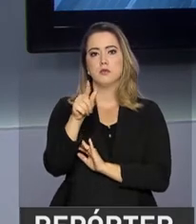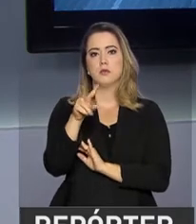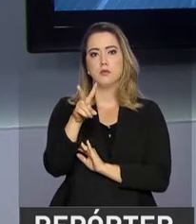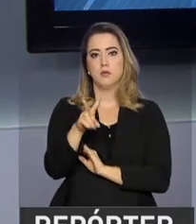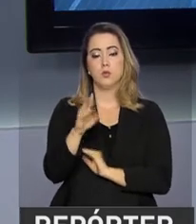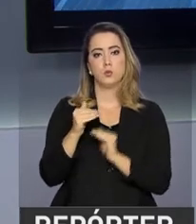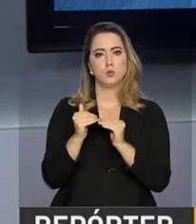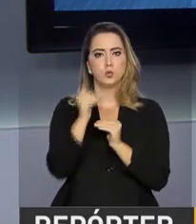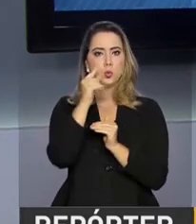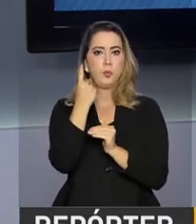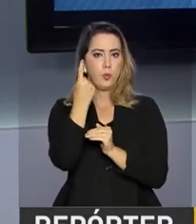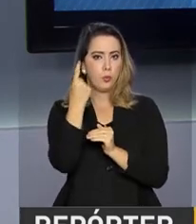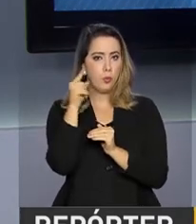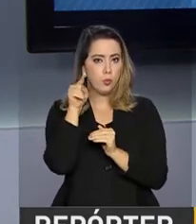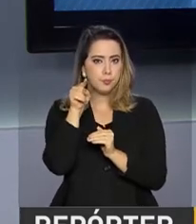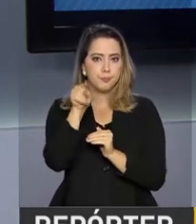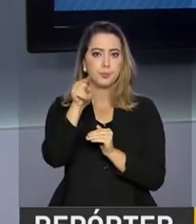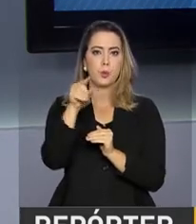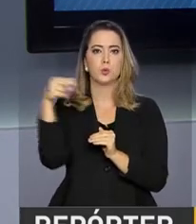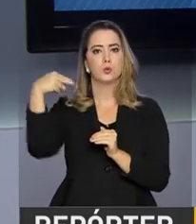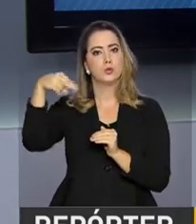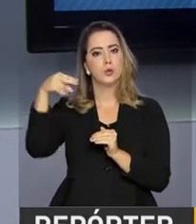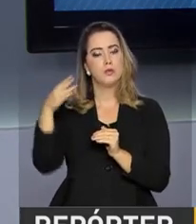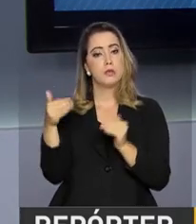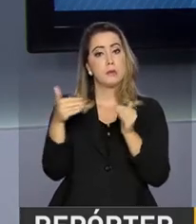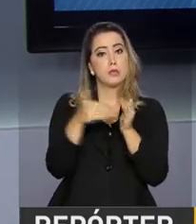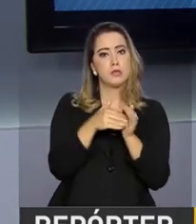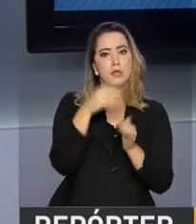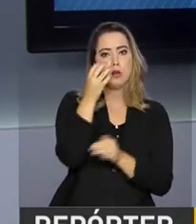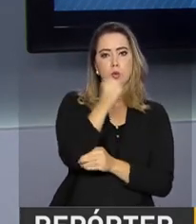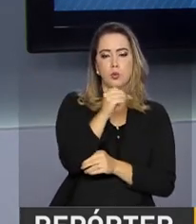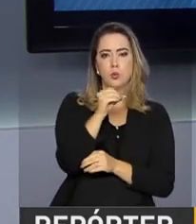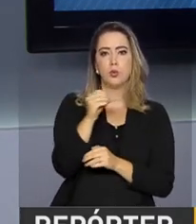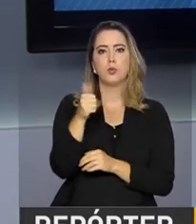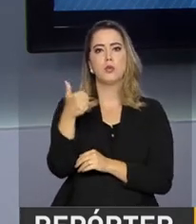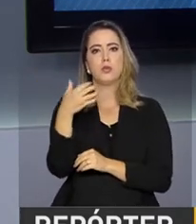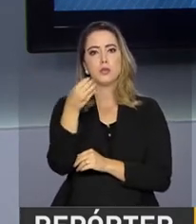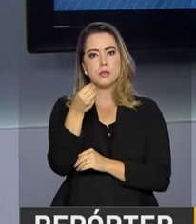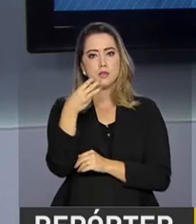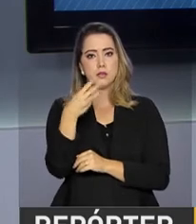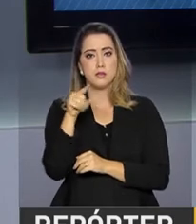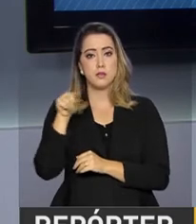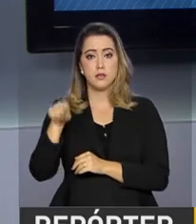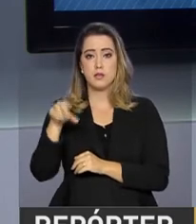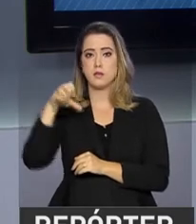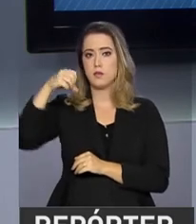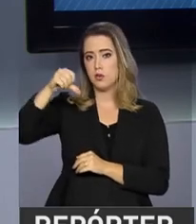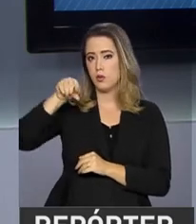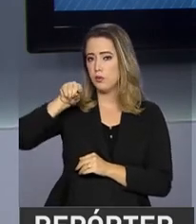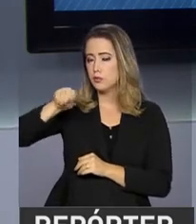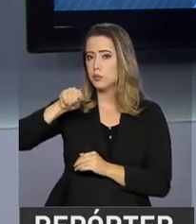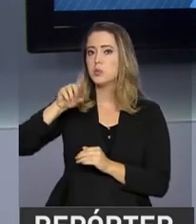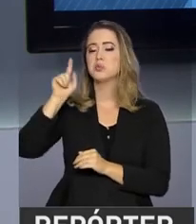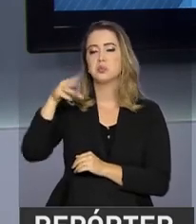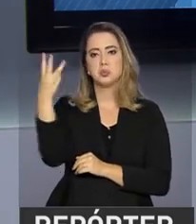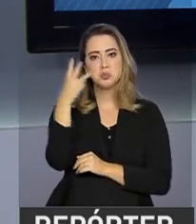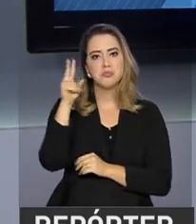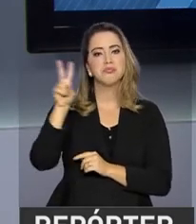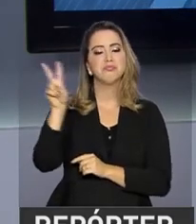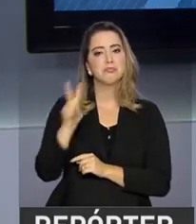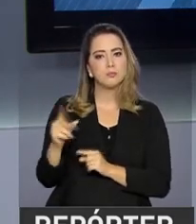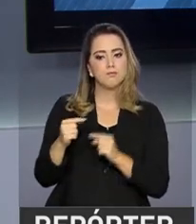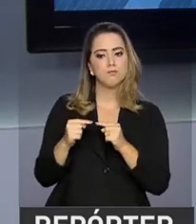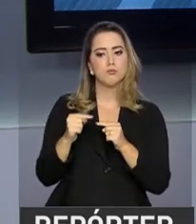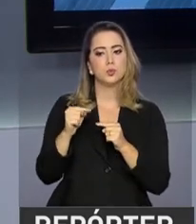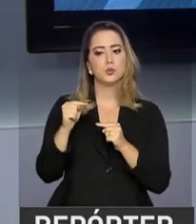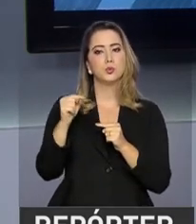subiu 1 1 ponto entre novembro e outubro para 113,9 pontos é a terceira alta seguida do indicador o